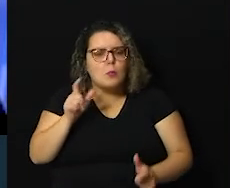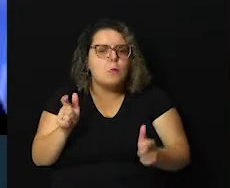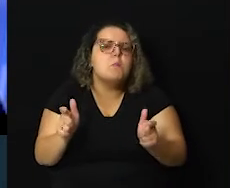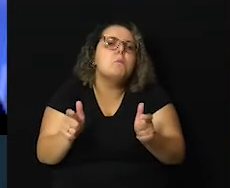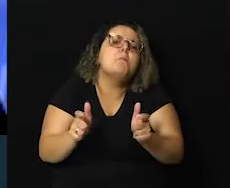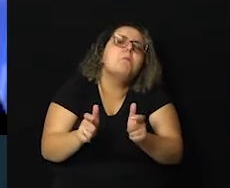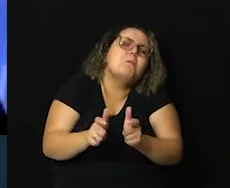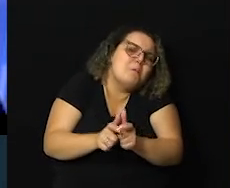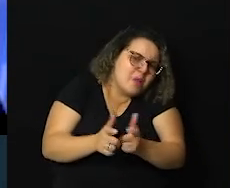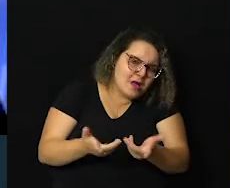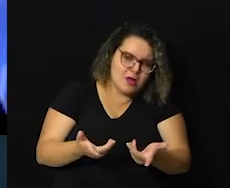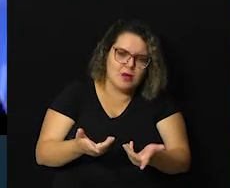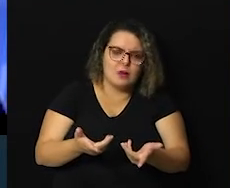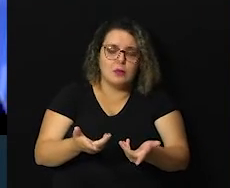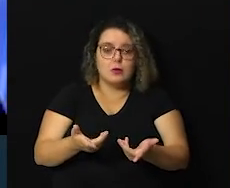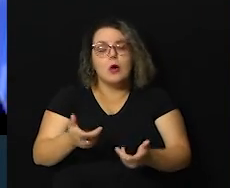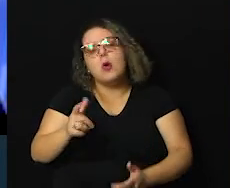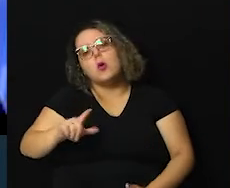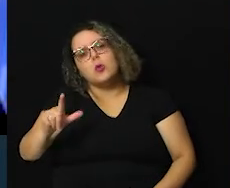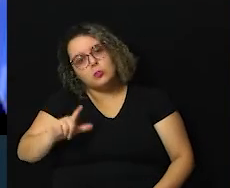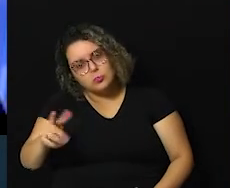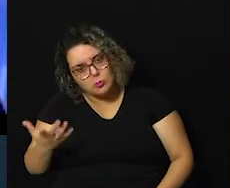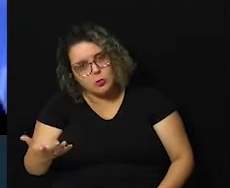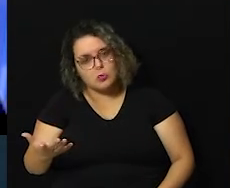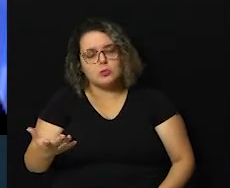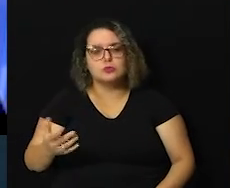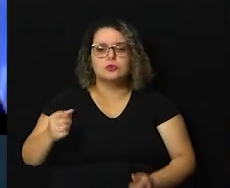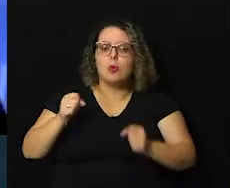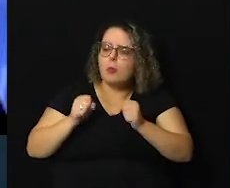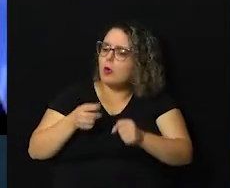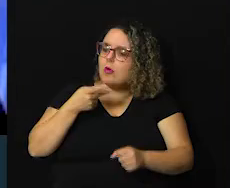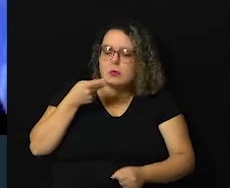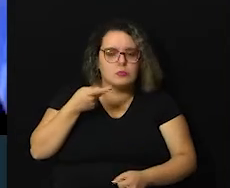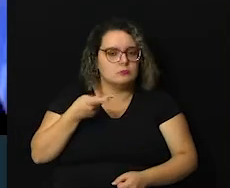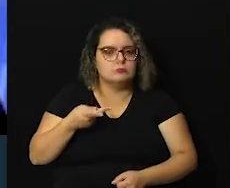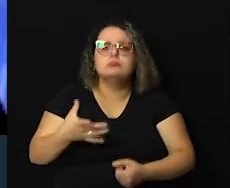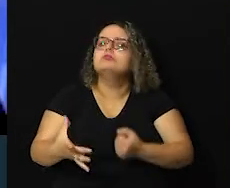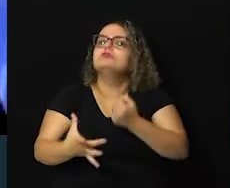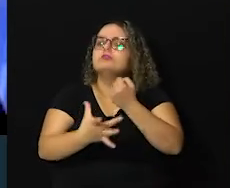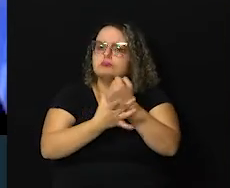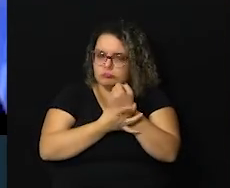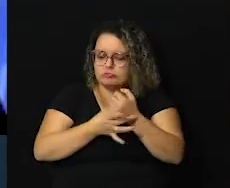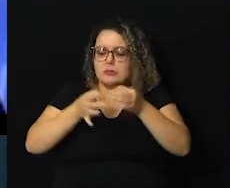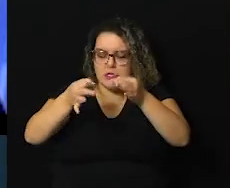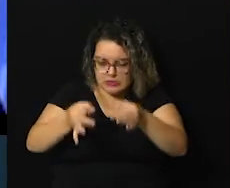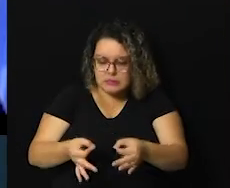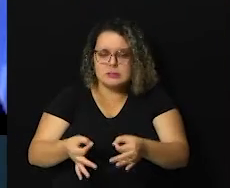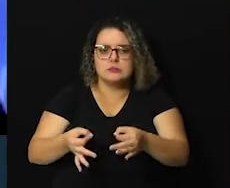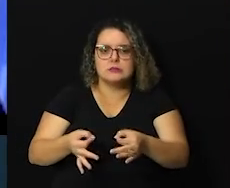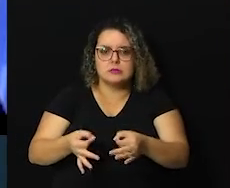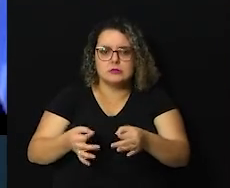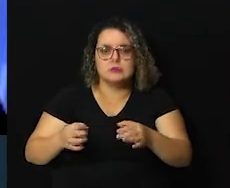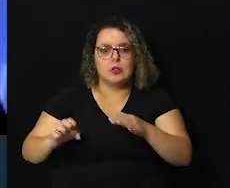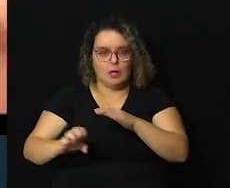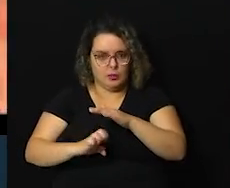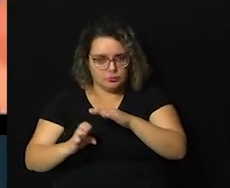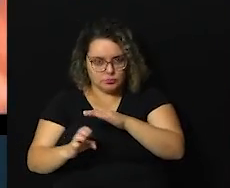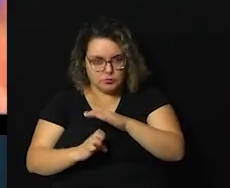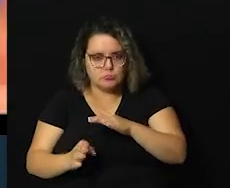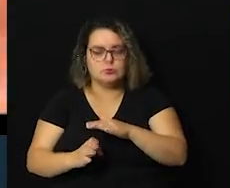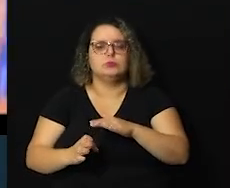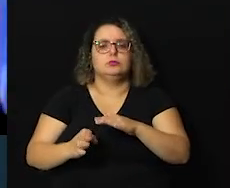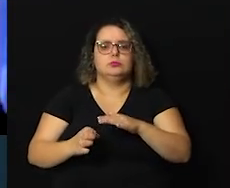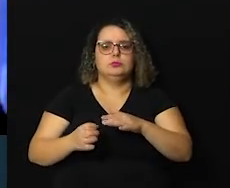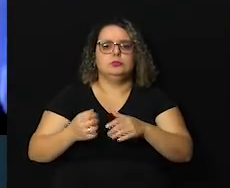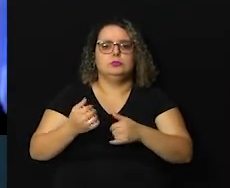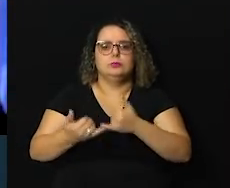muito baixa muito baixo então é claro me eu posso dizer com toda a segurança aqui a indústria